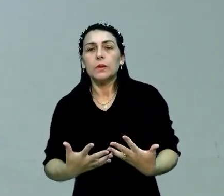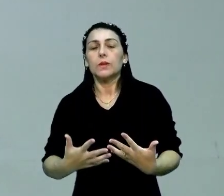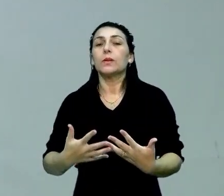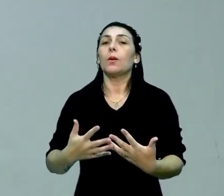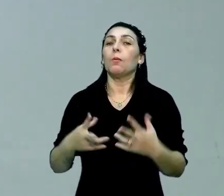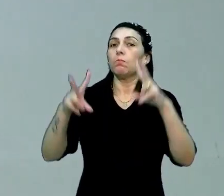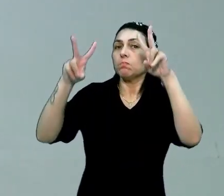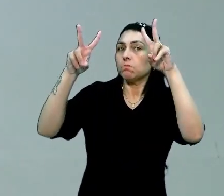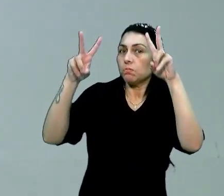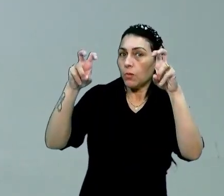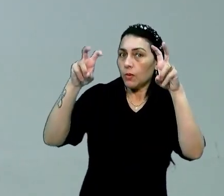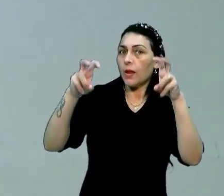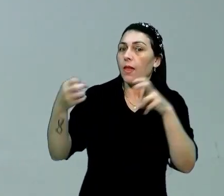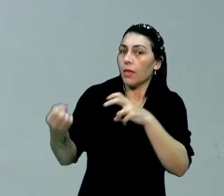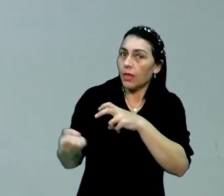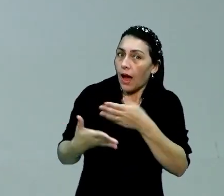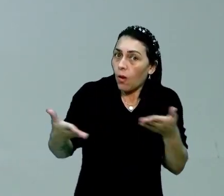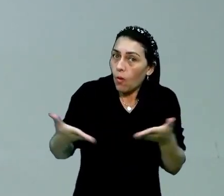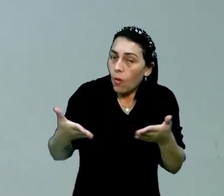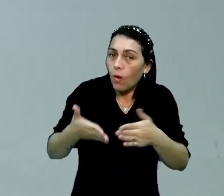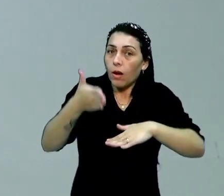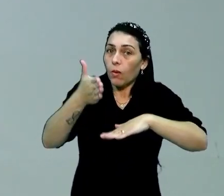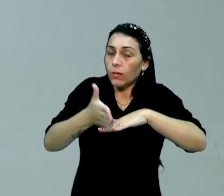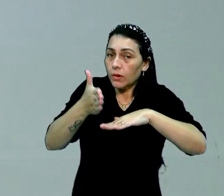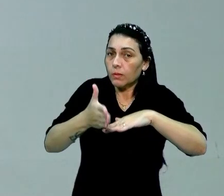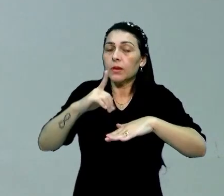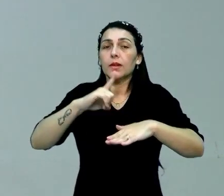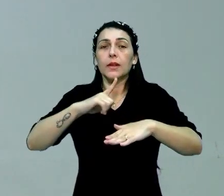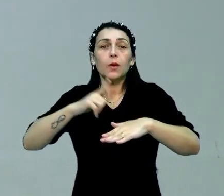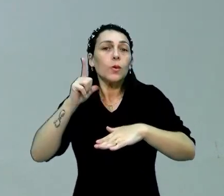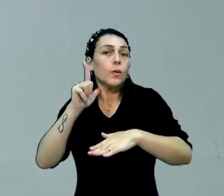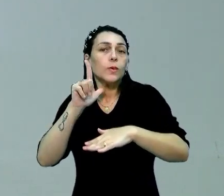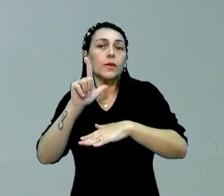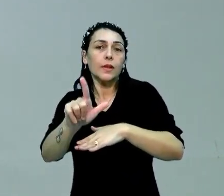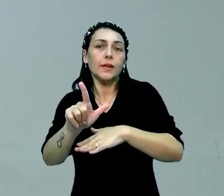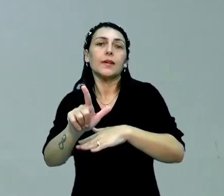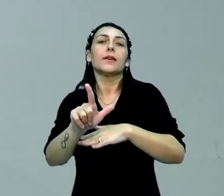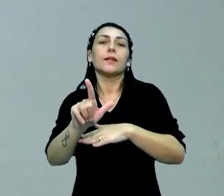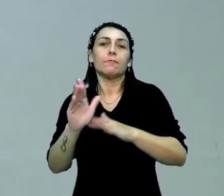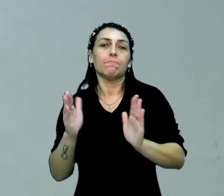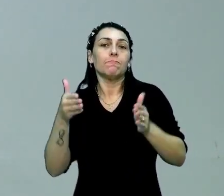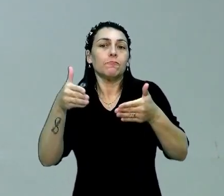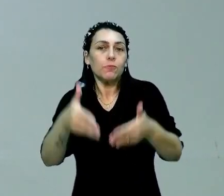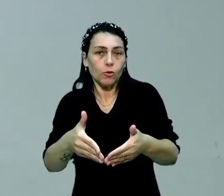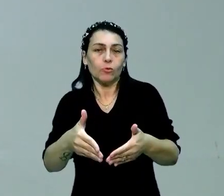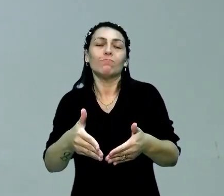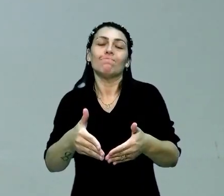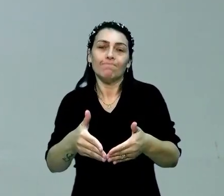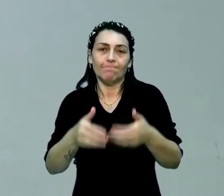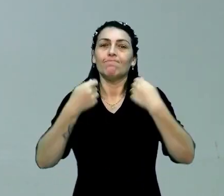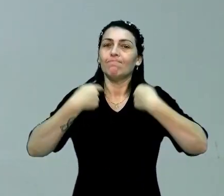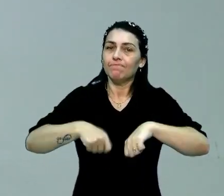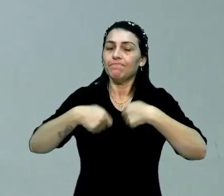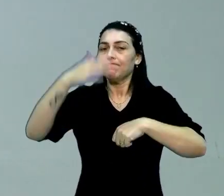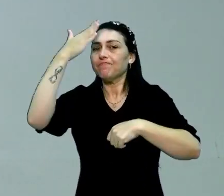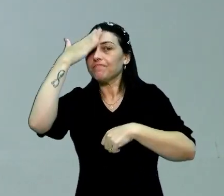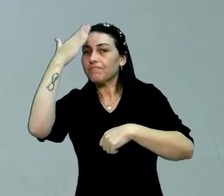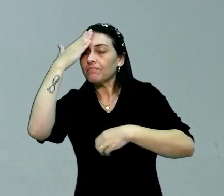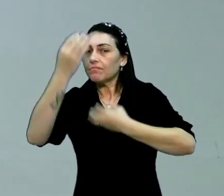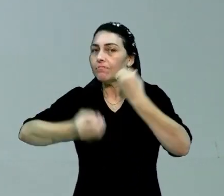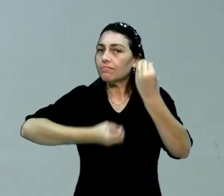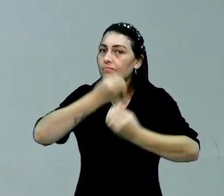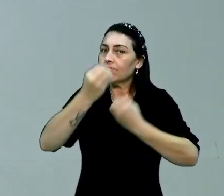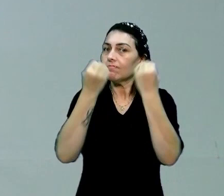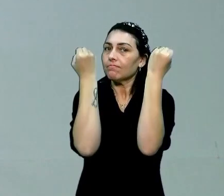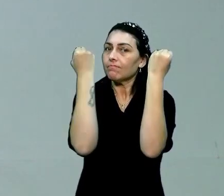assuntos atuais, contemporâneos e que têm ganhado grande ênfase, notoriedade. Então a gente precisa entender como a